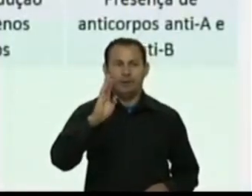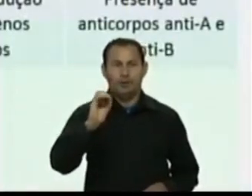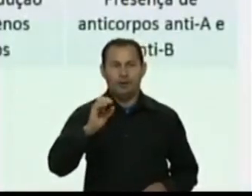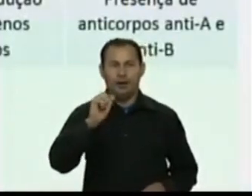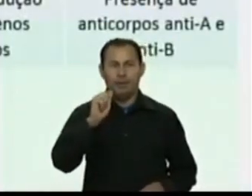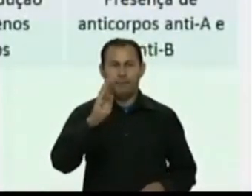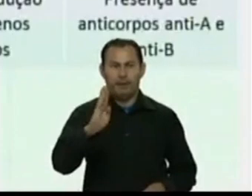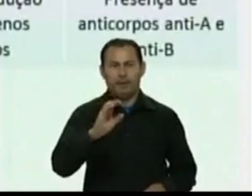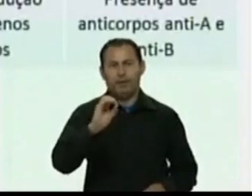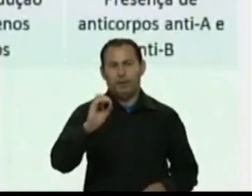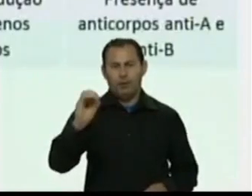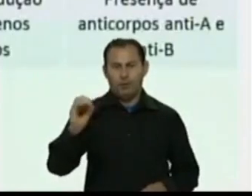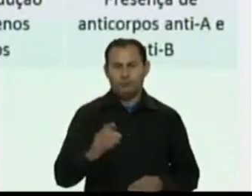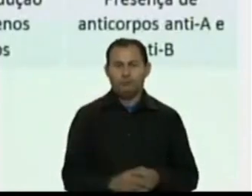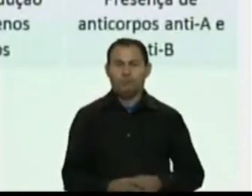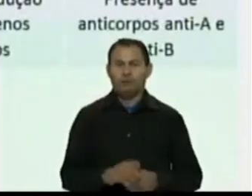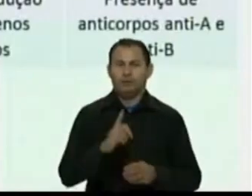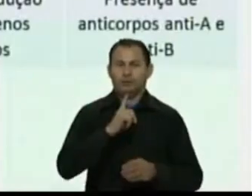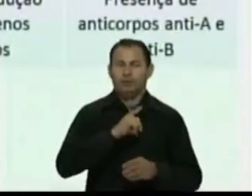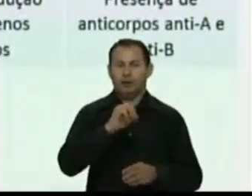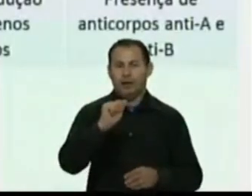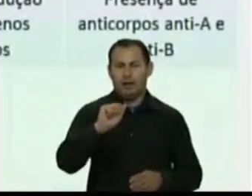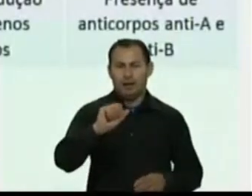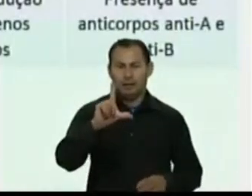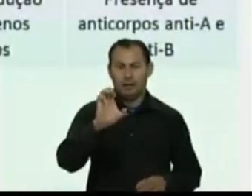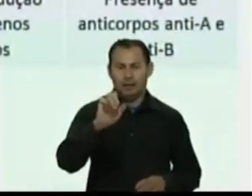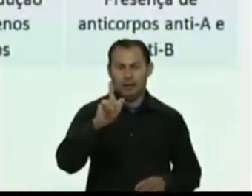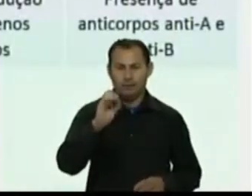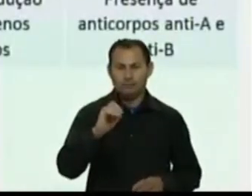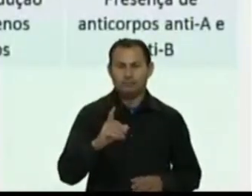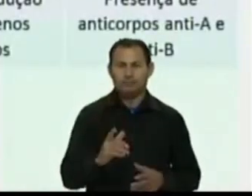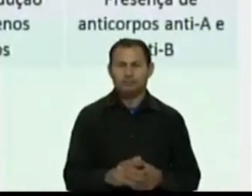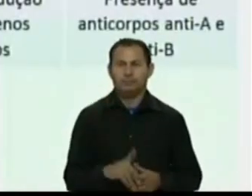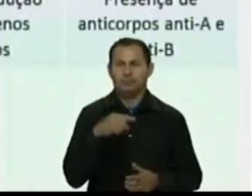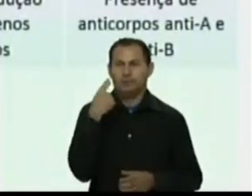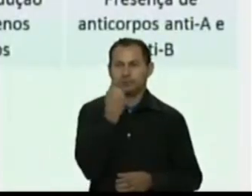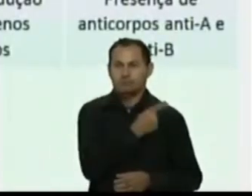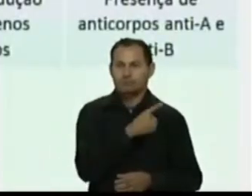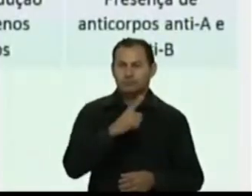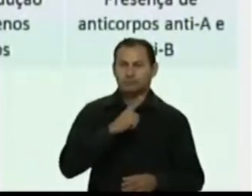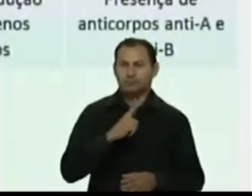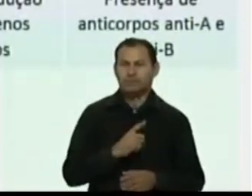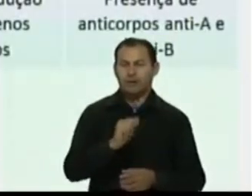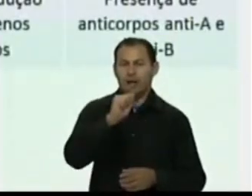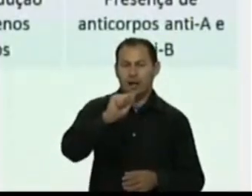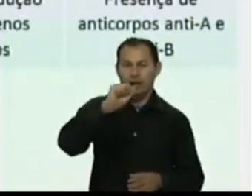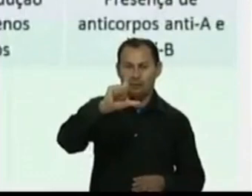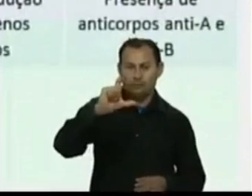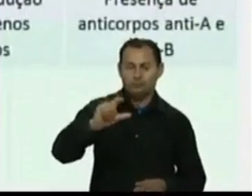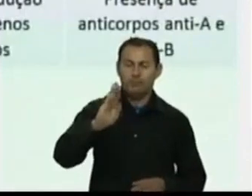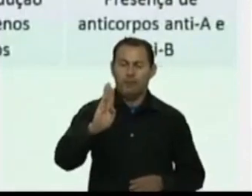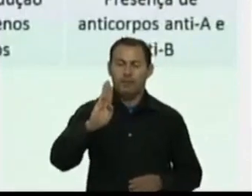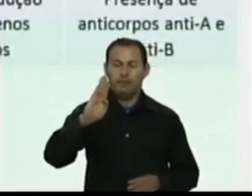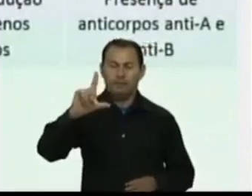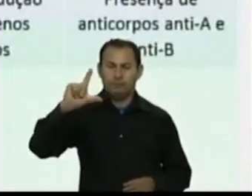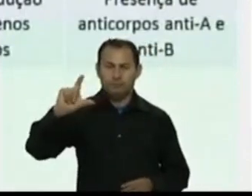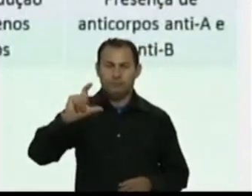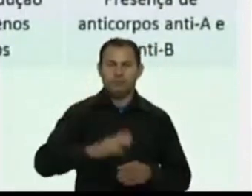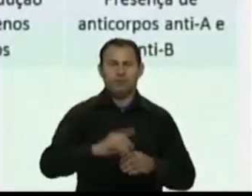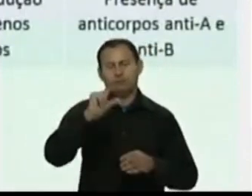os alelos possíveis, né? Os genes mesmo, né? Possíveis. Então, a gente tem aí azão-azão, besão-besão e tudo